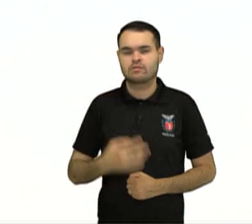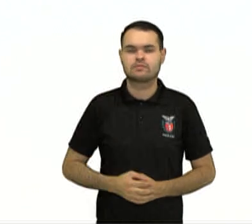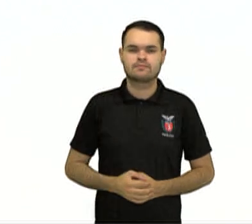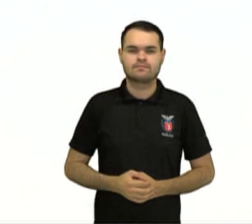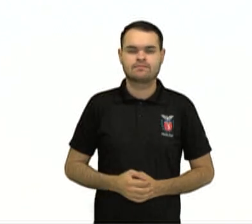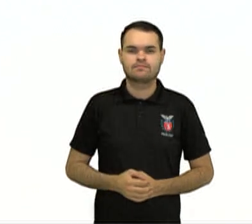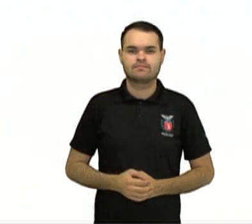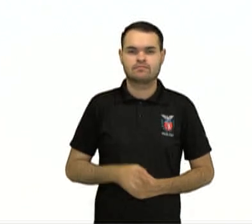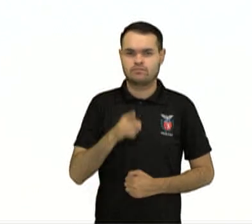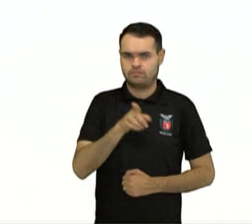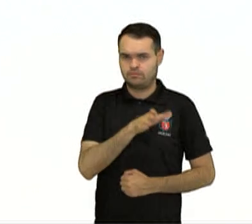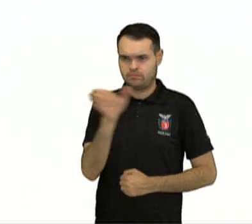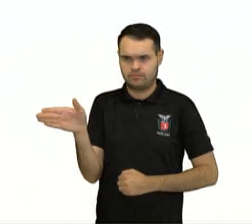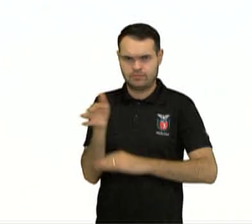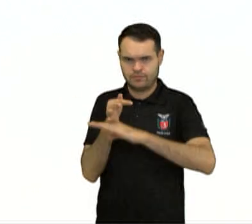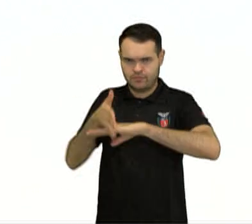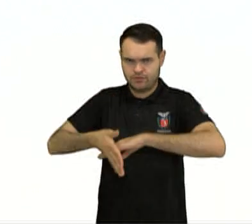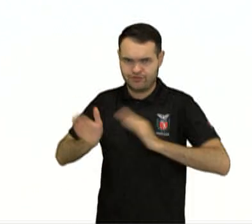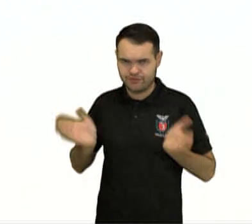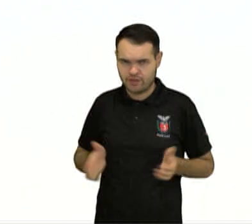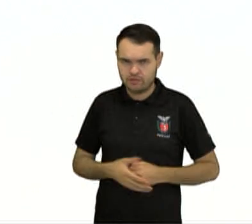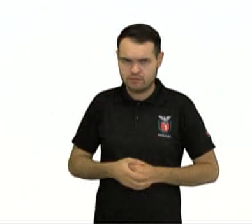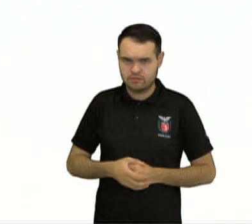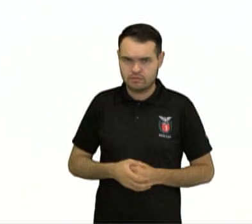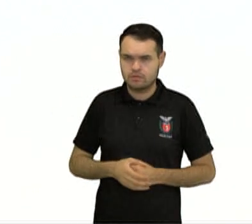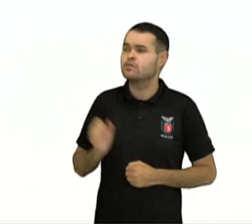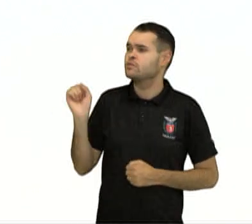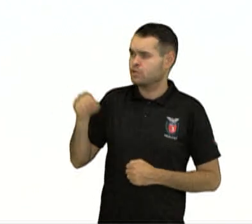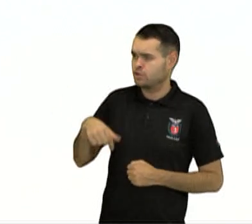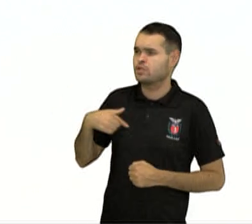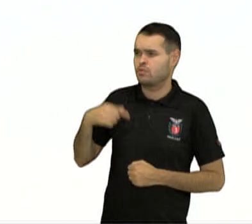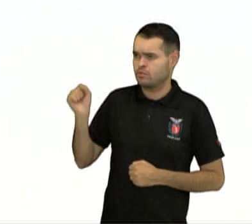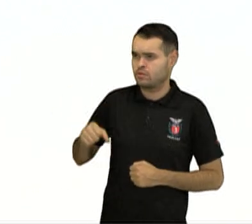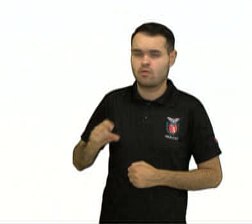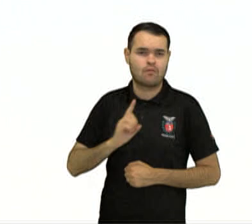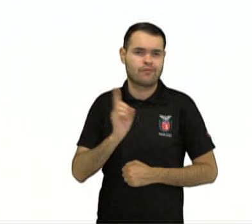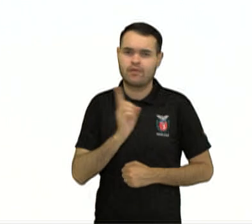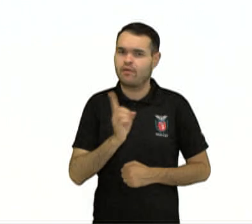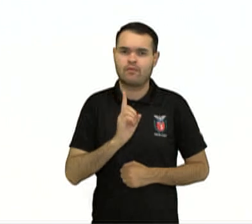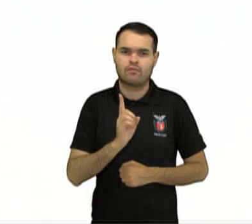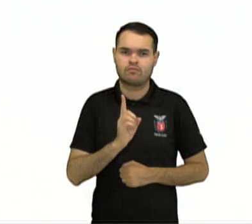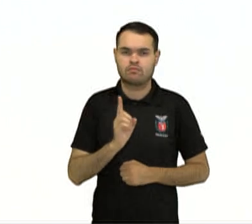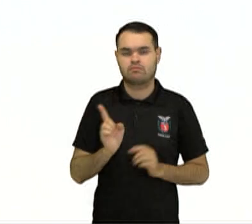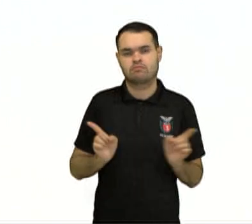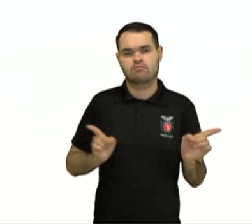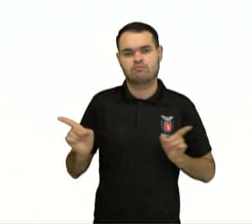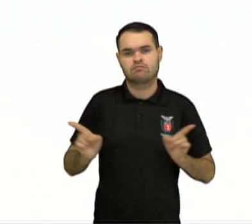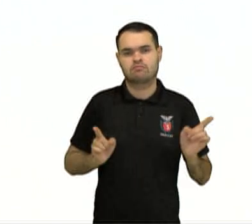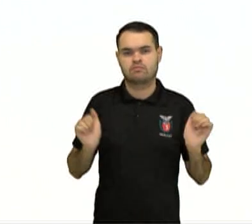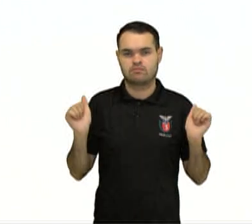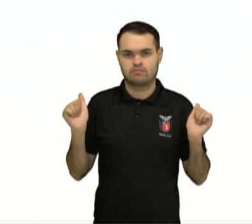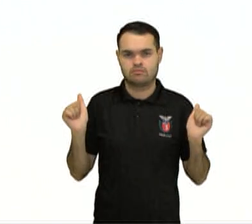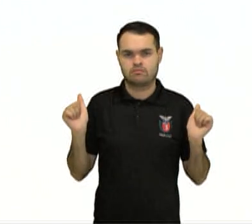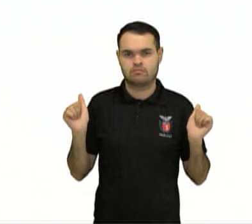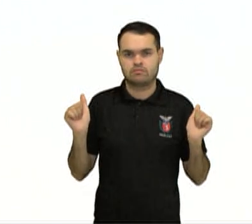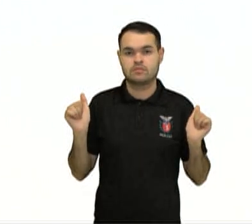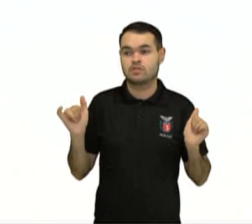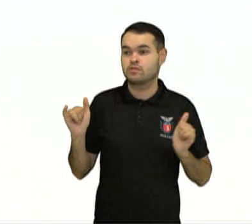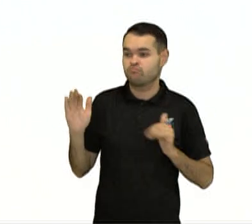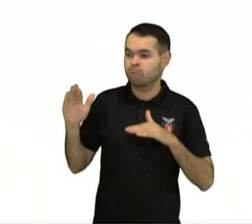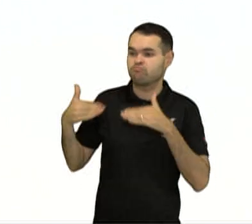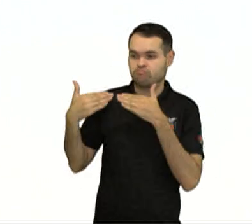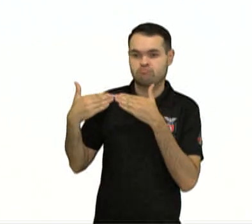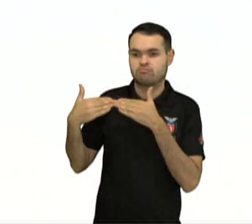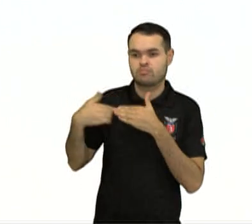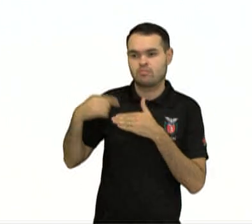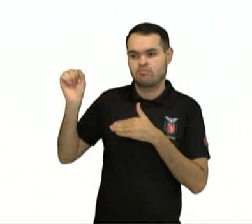to Foz do Iguaçu? Você já esteve em Foz? Yes, I have. No, I haven't. Como eu falei anteriormente. Se a pergunta foi com have, a resposta também tem